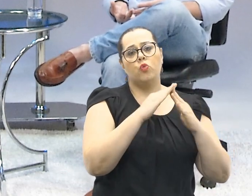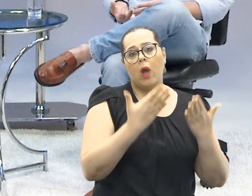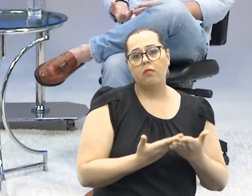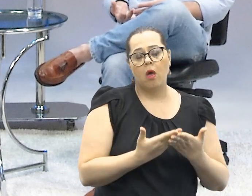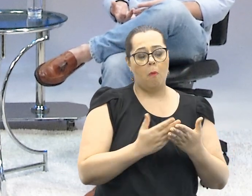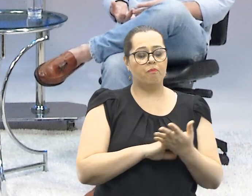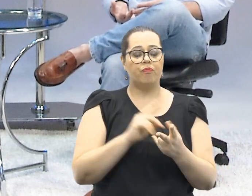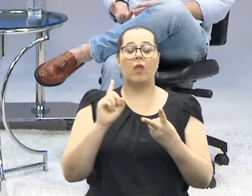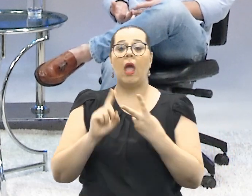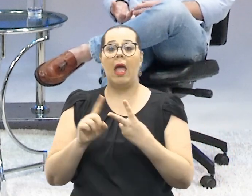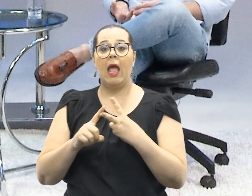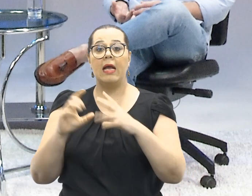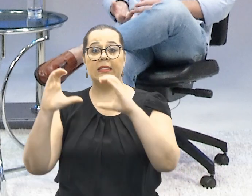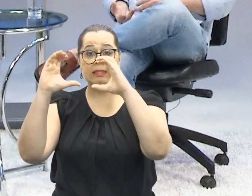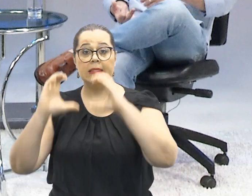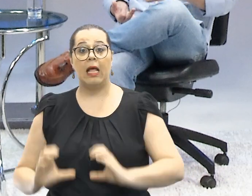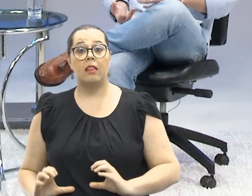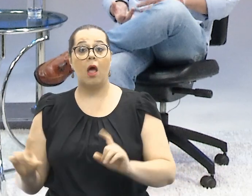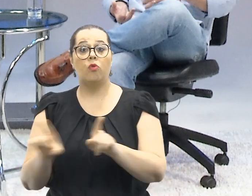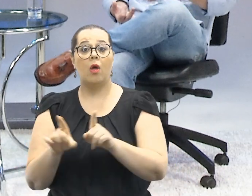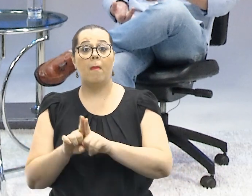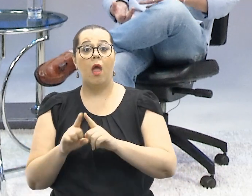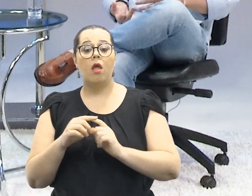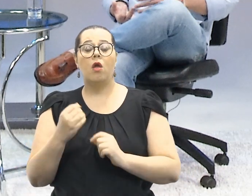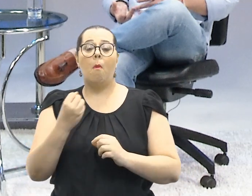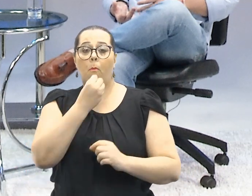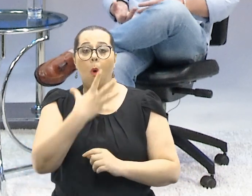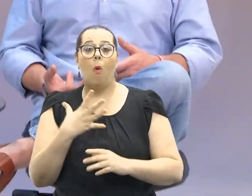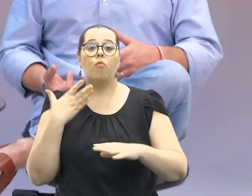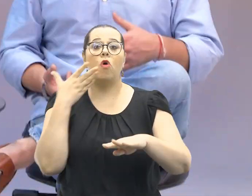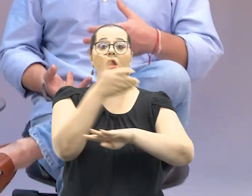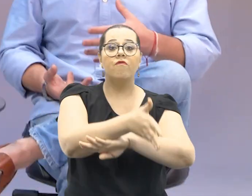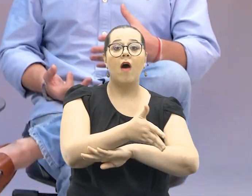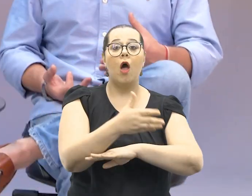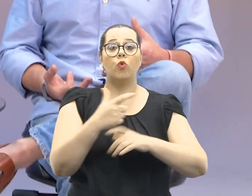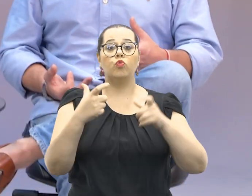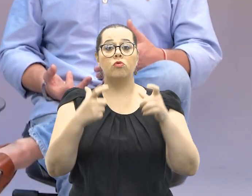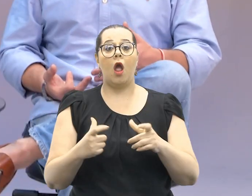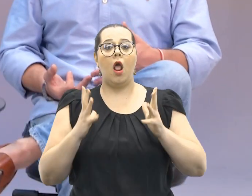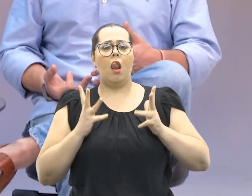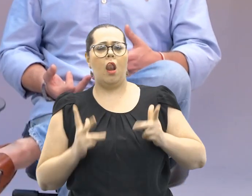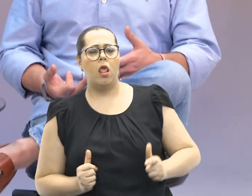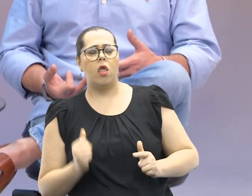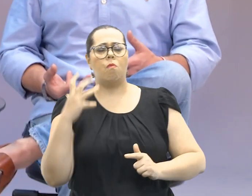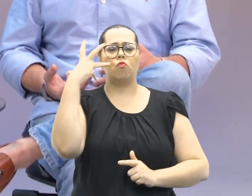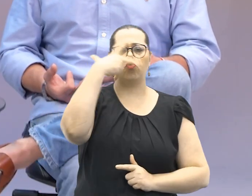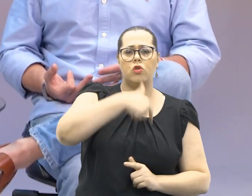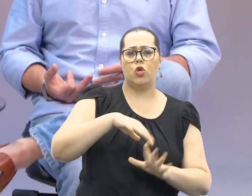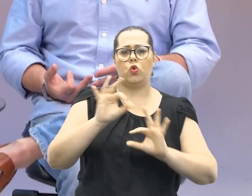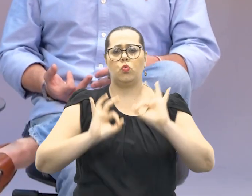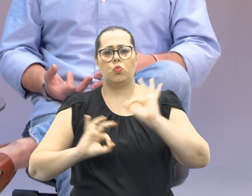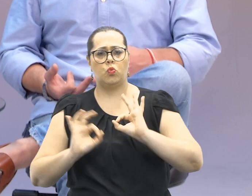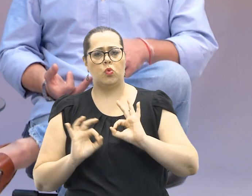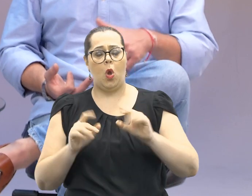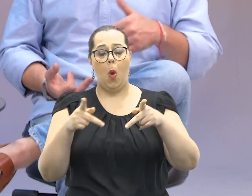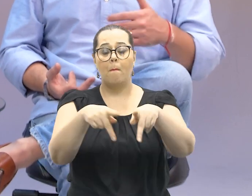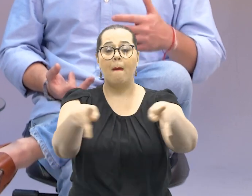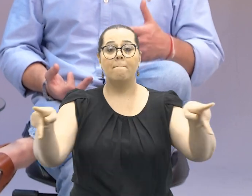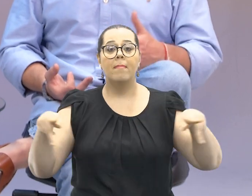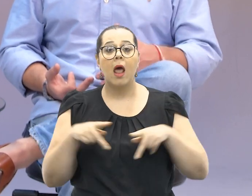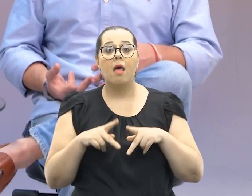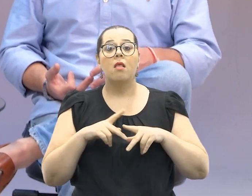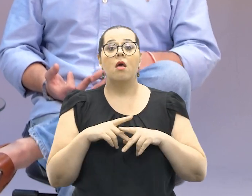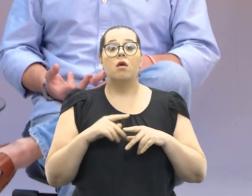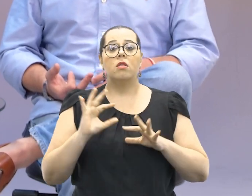ganha demais, que vai ter um ambiente mais novo, moderno, com mais qualidade para ele estar usando aquele serviço, ou uma